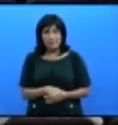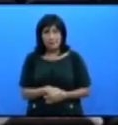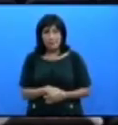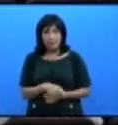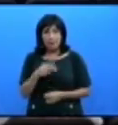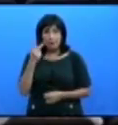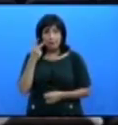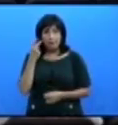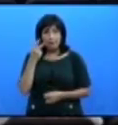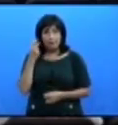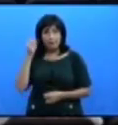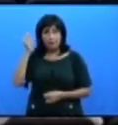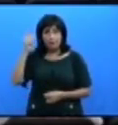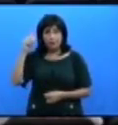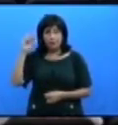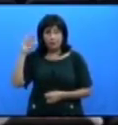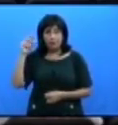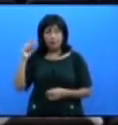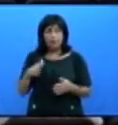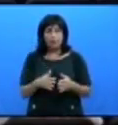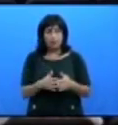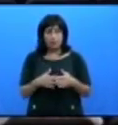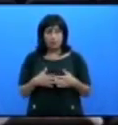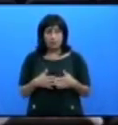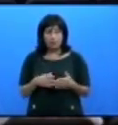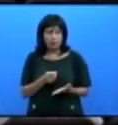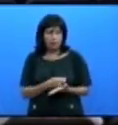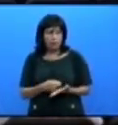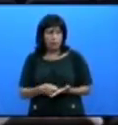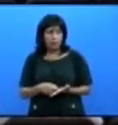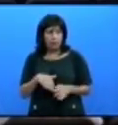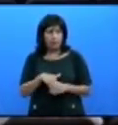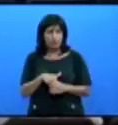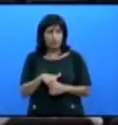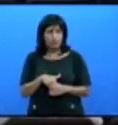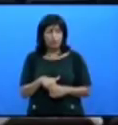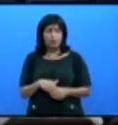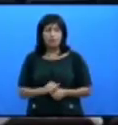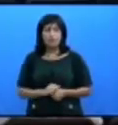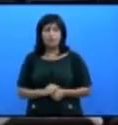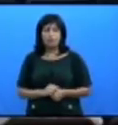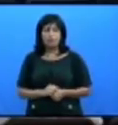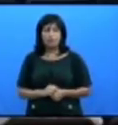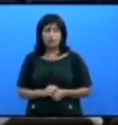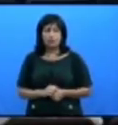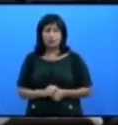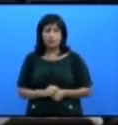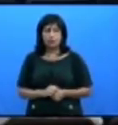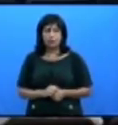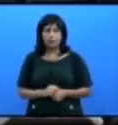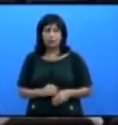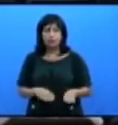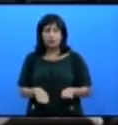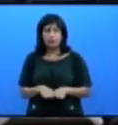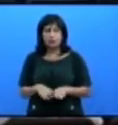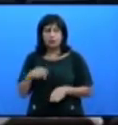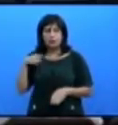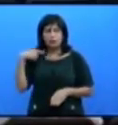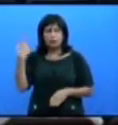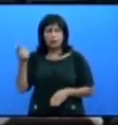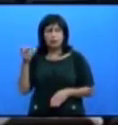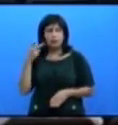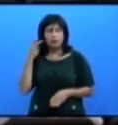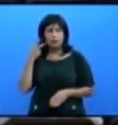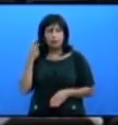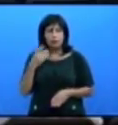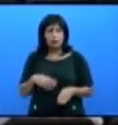Vereadora Arlindo Araújo, eu só peço licença para subscrever o voto de pesar. Também o vereador Olair Bosco, também a